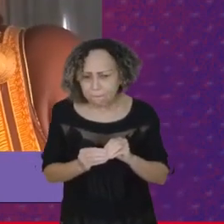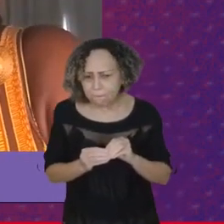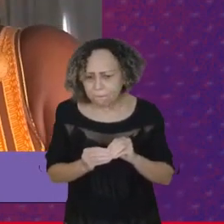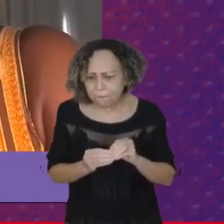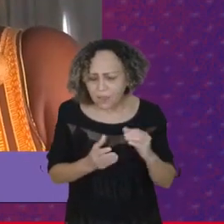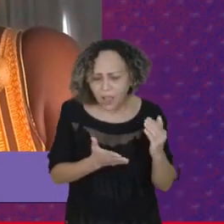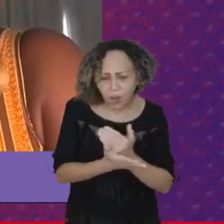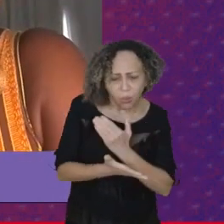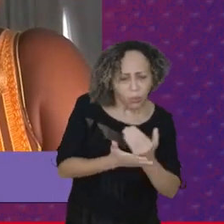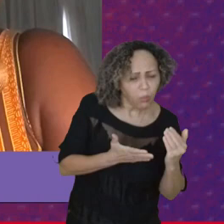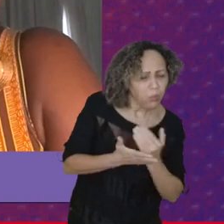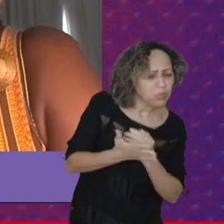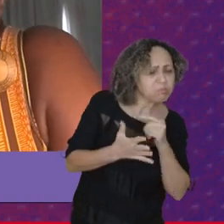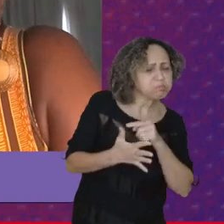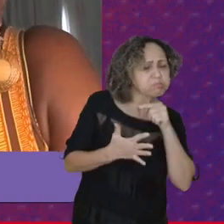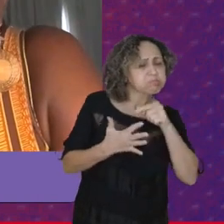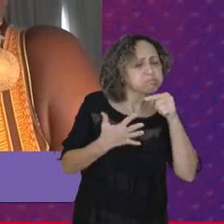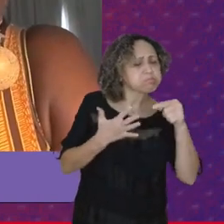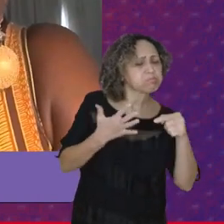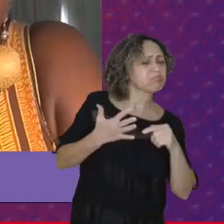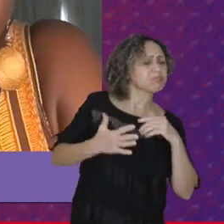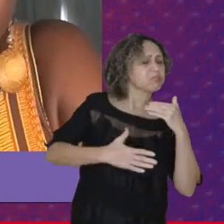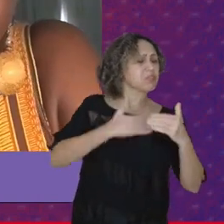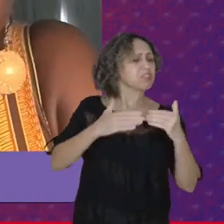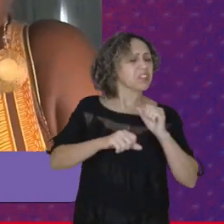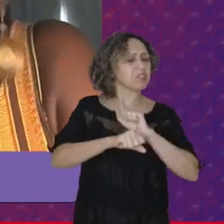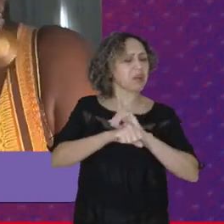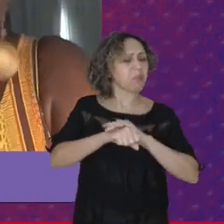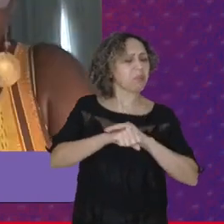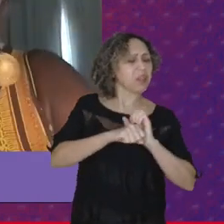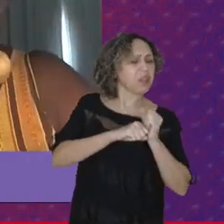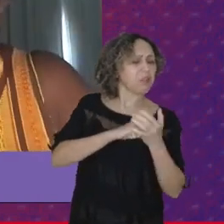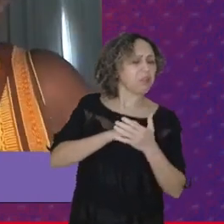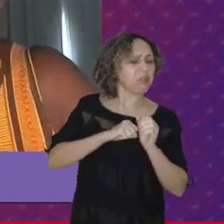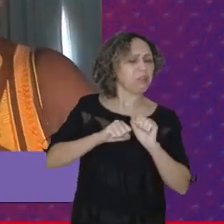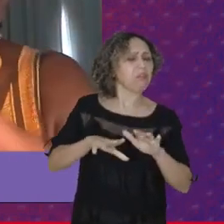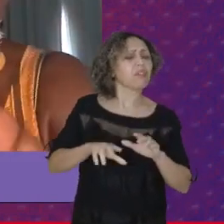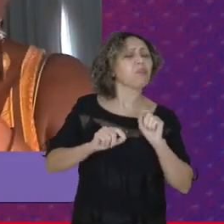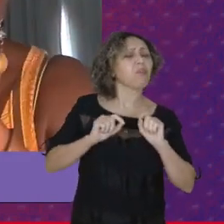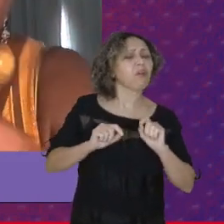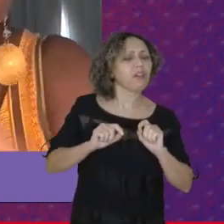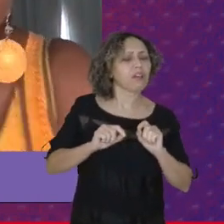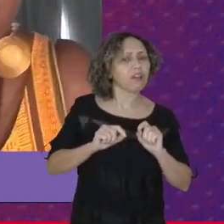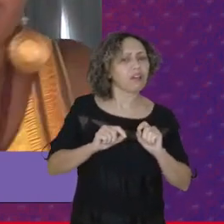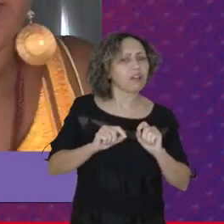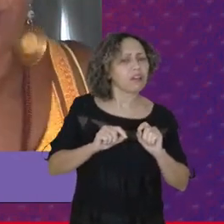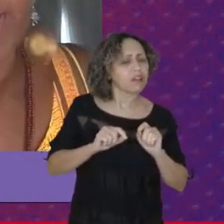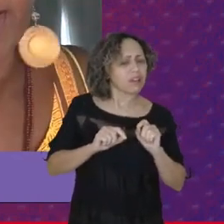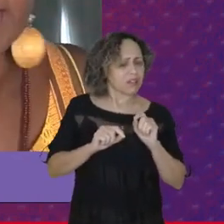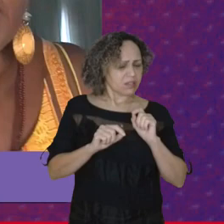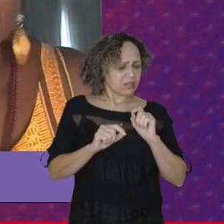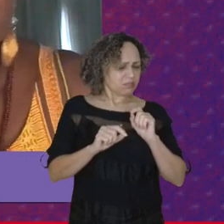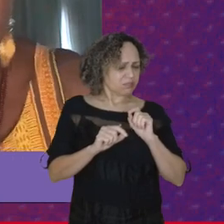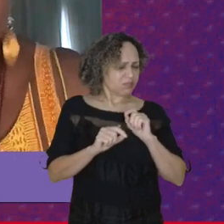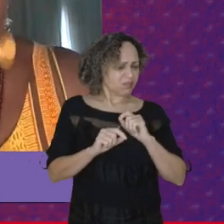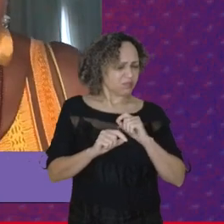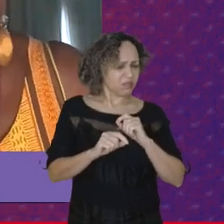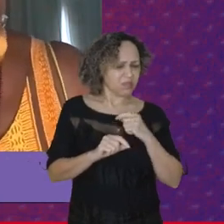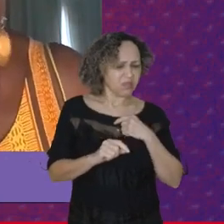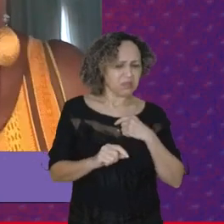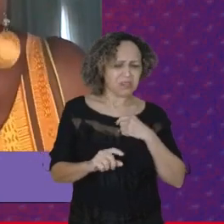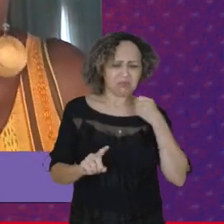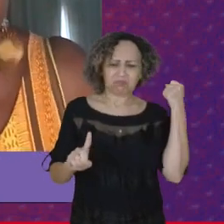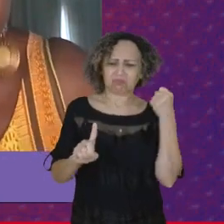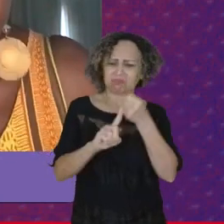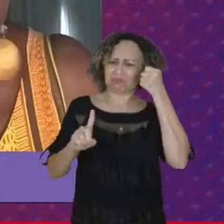alguns aspectos deste processo que a pandemia ela traz de forma mais aguda, mas é uma realidade que já